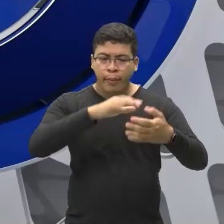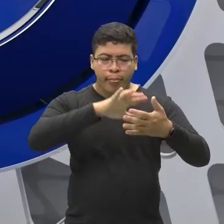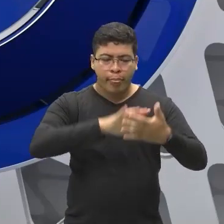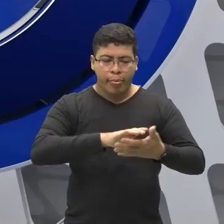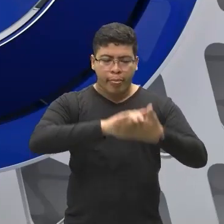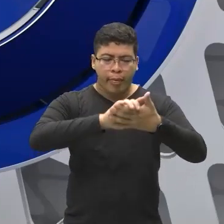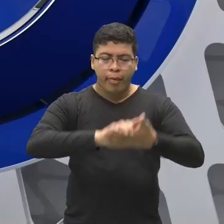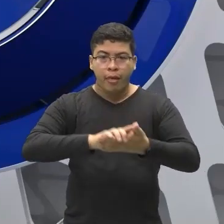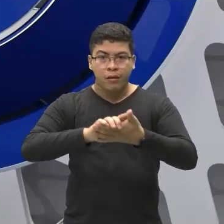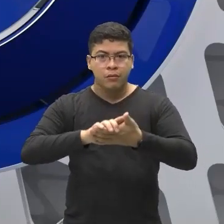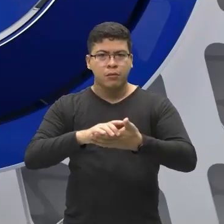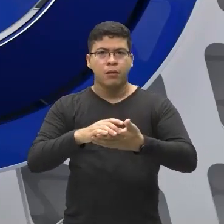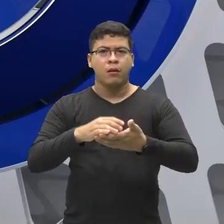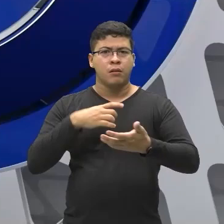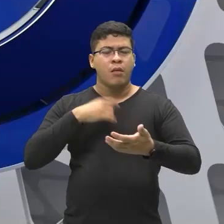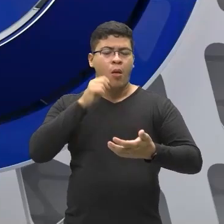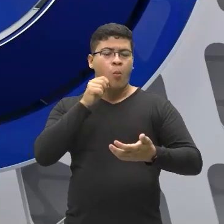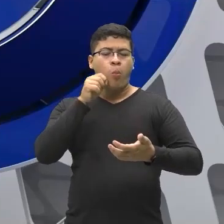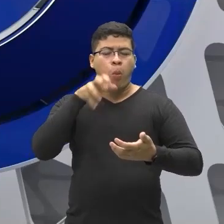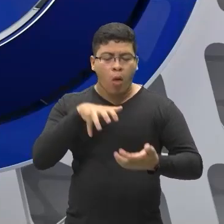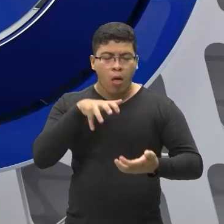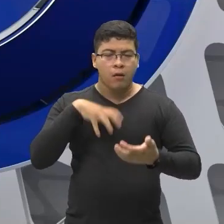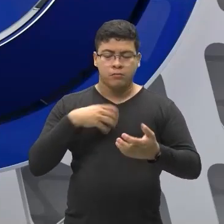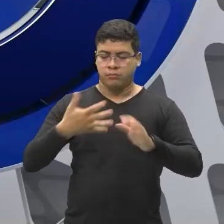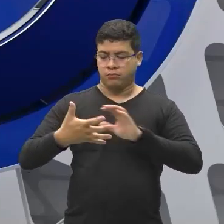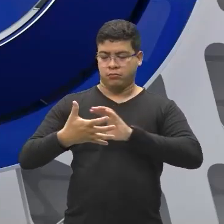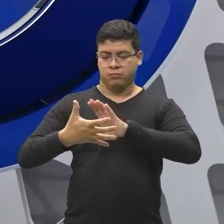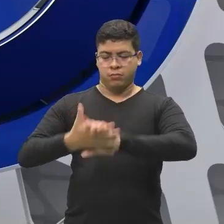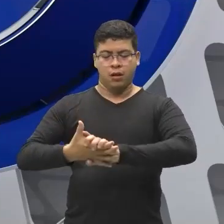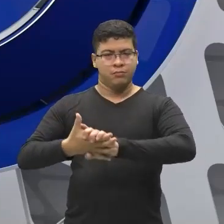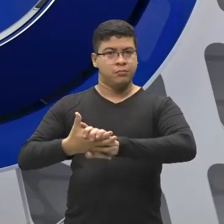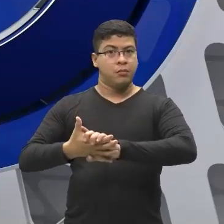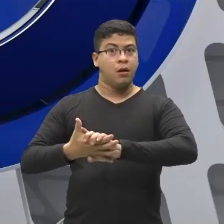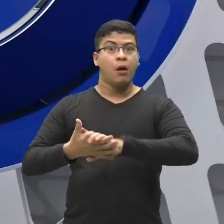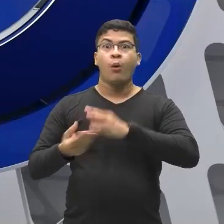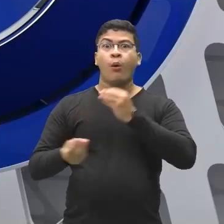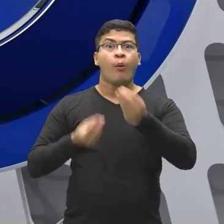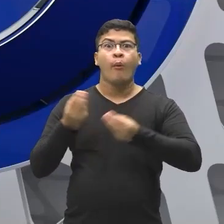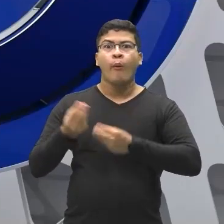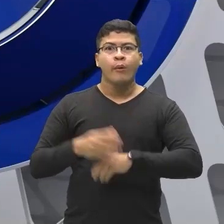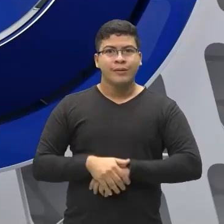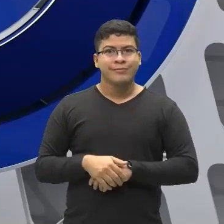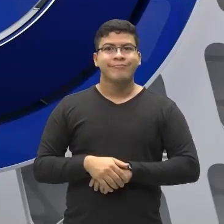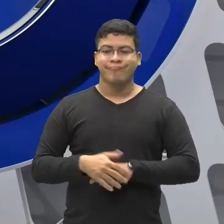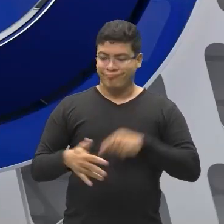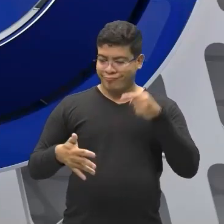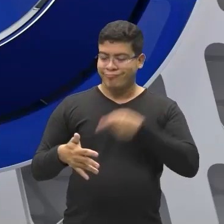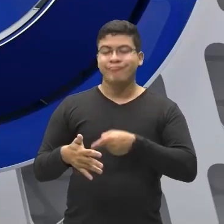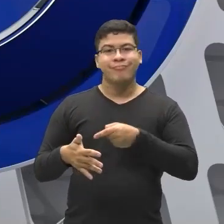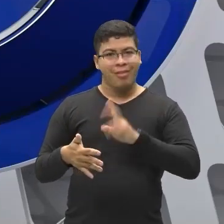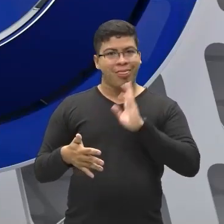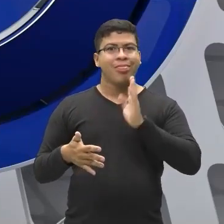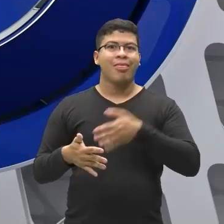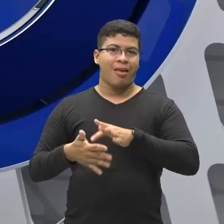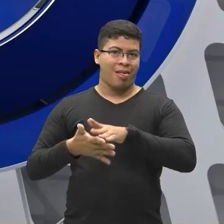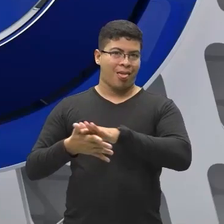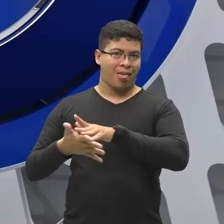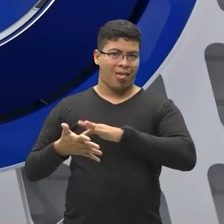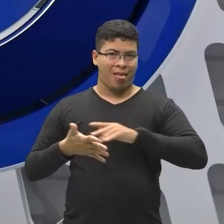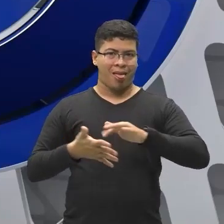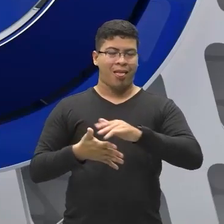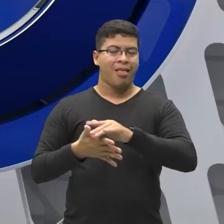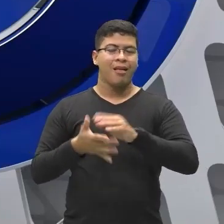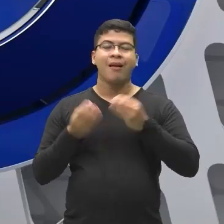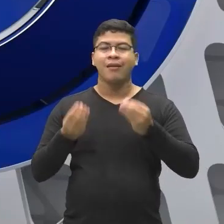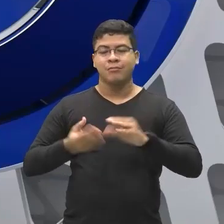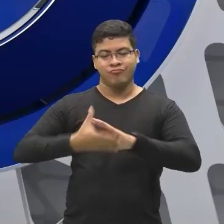sai junto com a saliva, Então, imagina que ele esteja ali na minha mão já está contaminada. A partir do momento que eu vou lá, pego